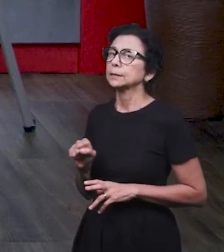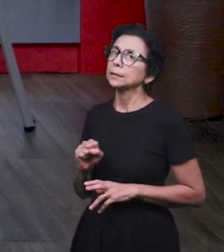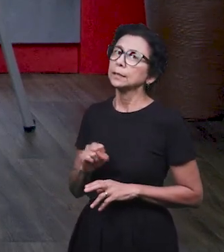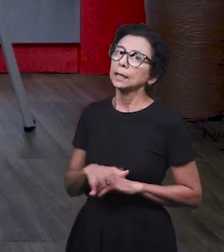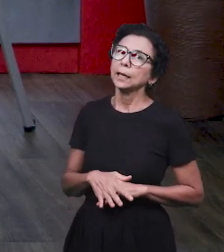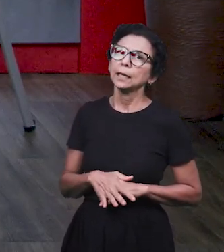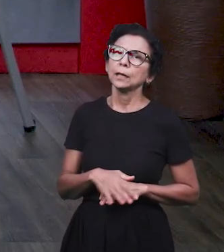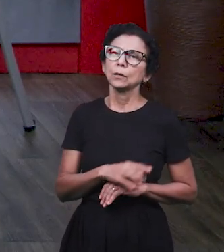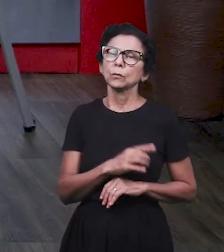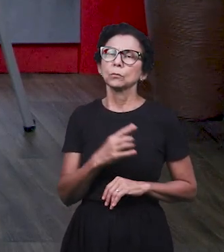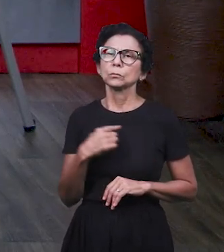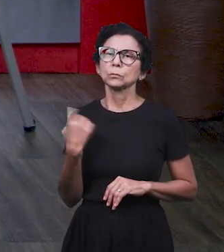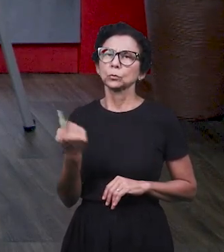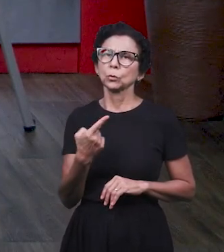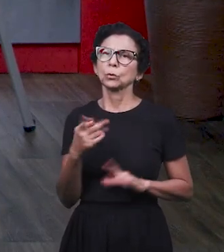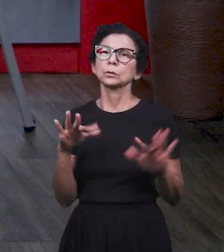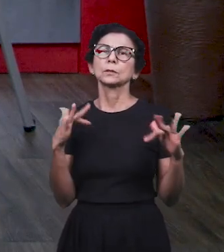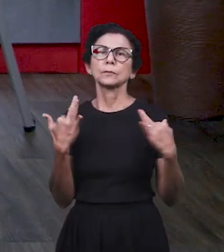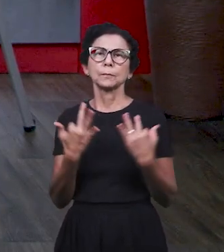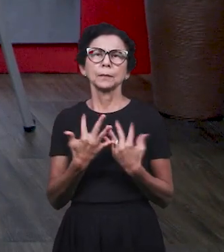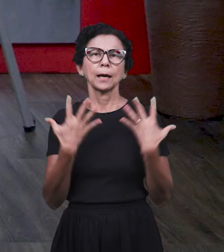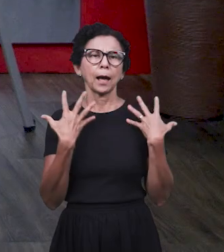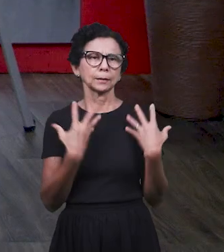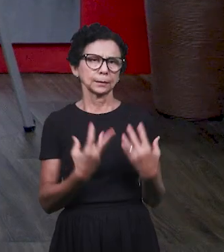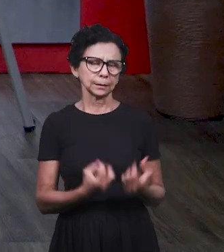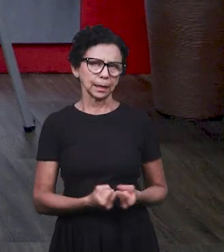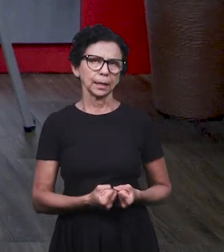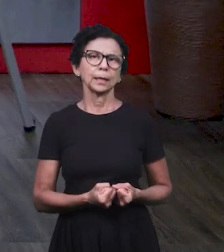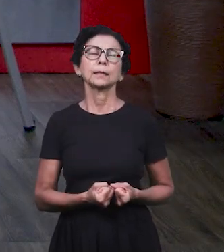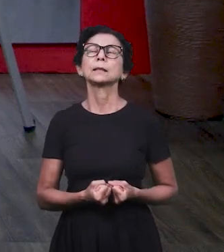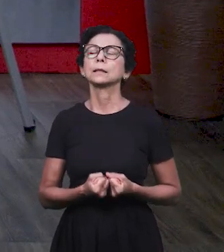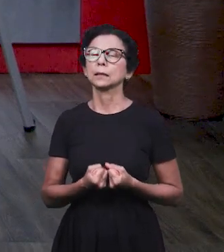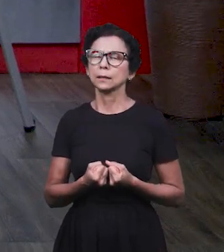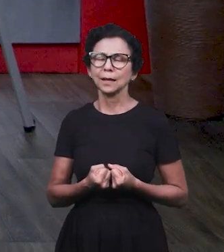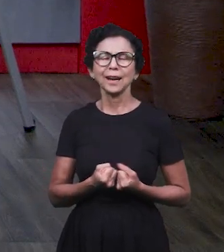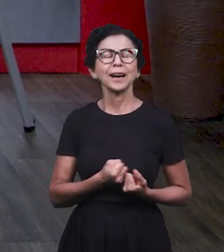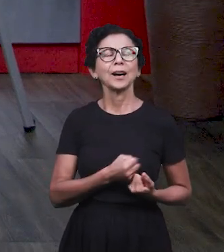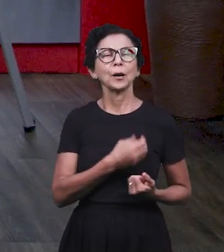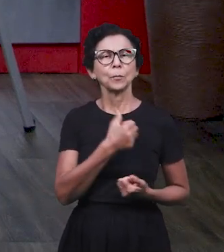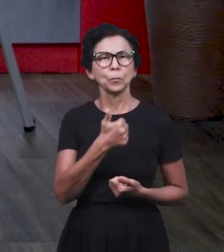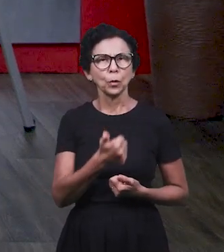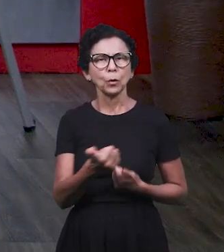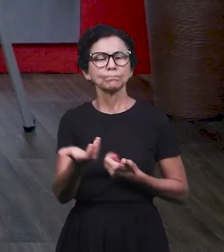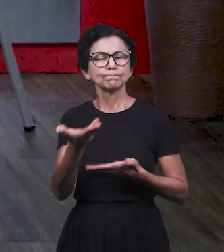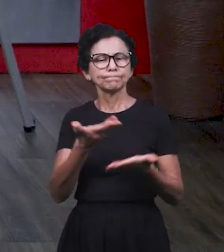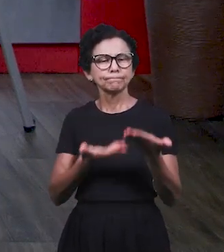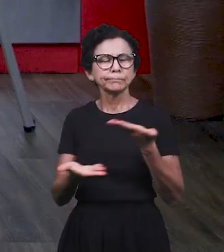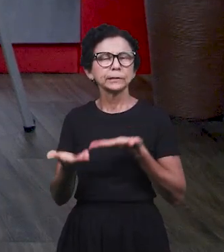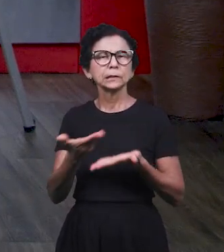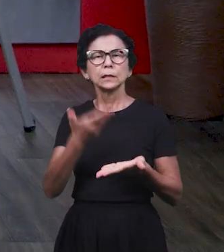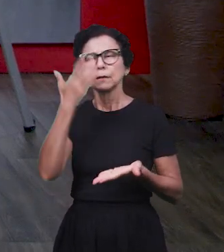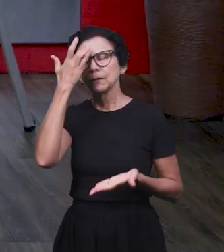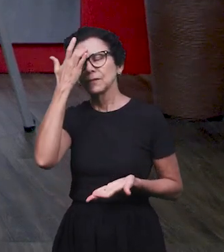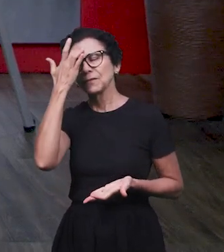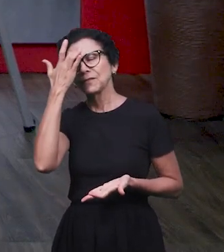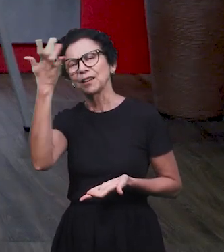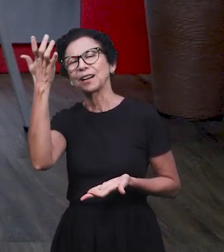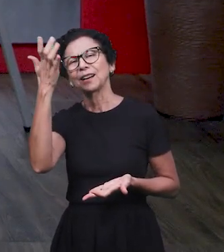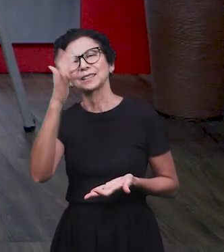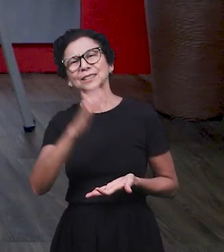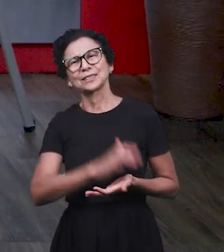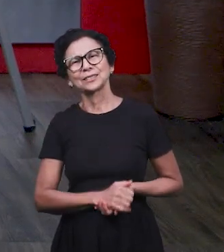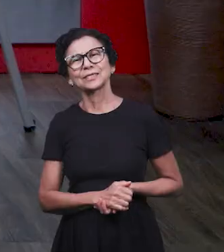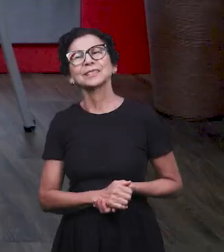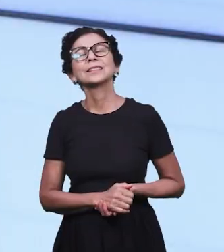consenso, quando a coisa é resolvida de forma amigável, tudo mais fácil, né? Tudo mais tranquilo,